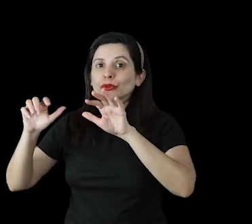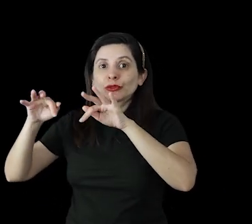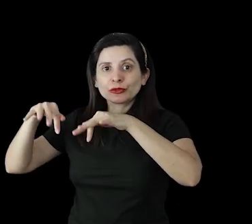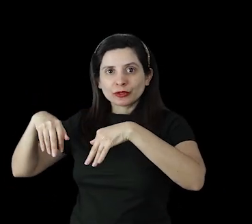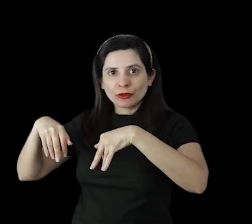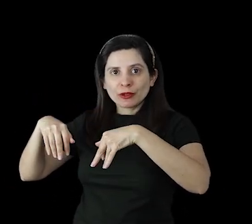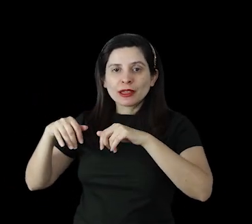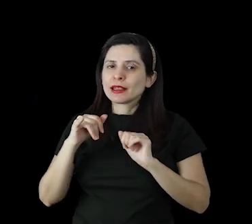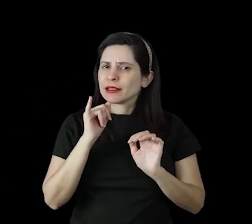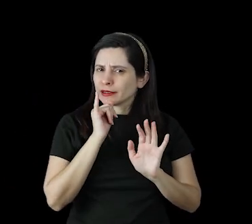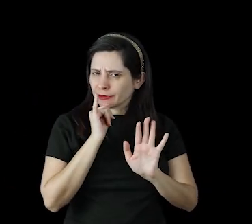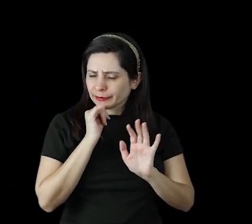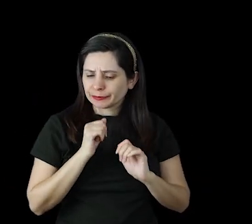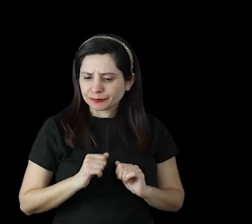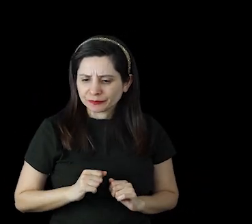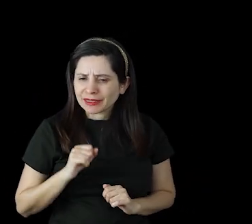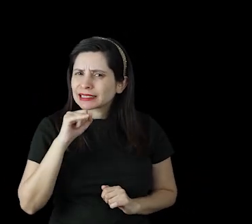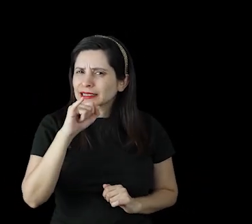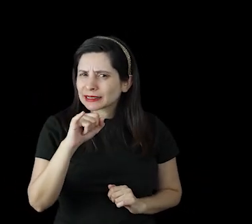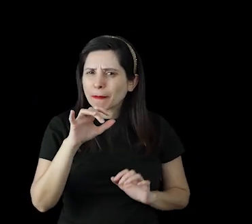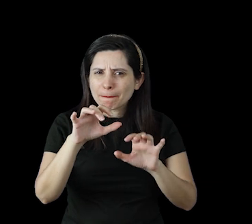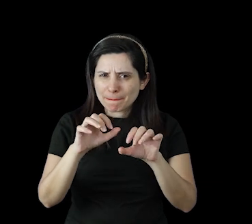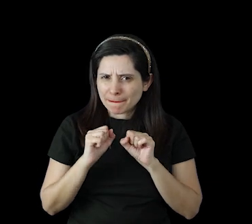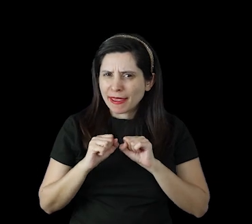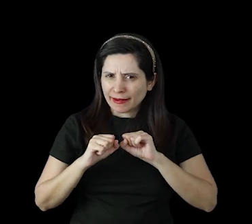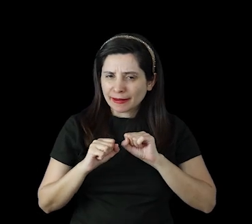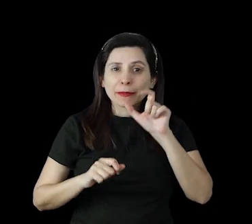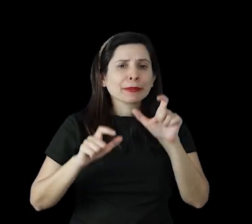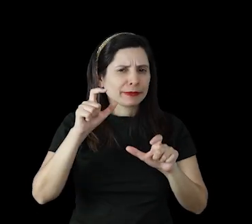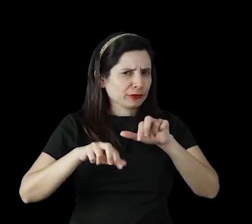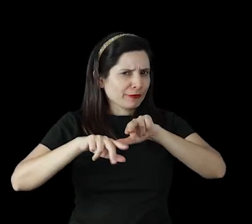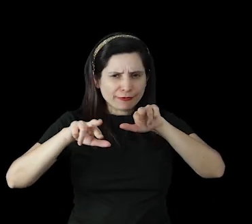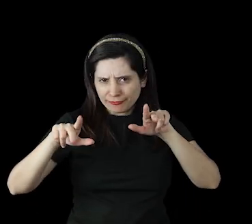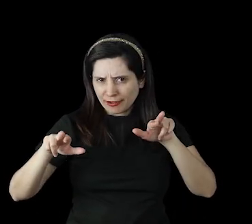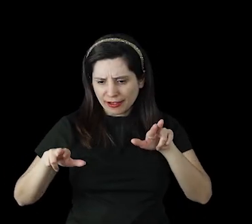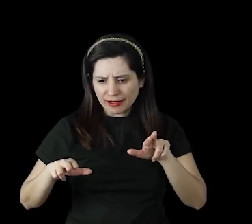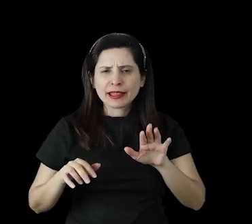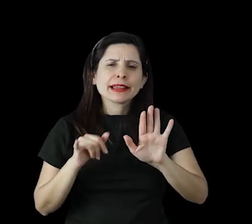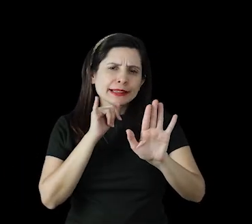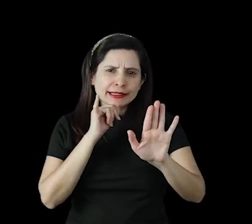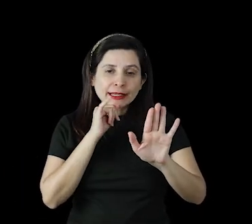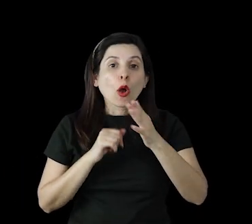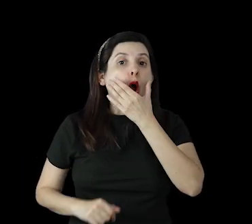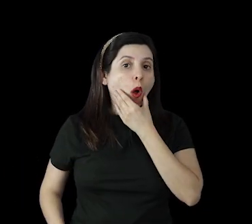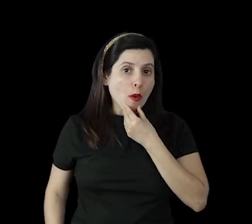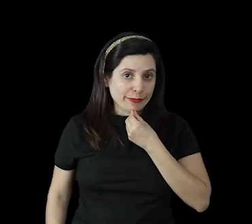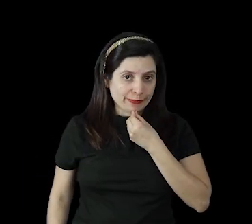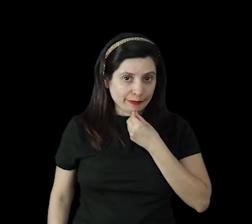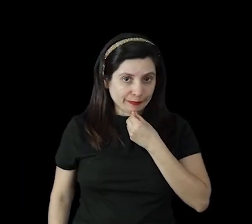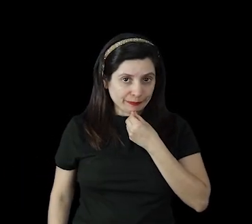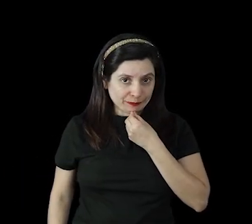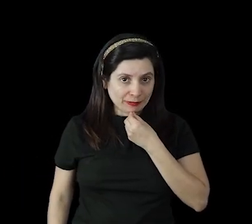por exemplo, se a gente pega, por exemplo, várias pessoas, ou vamos pegar um exemplo, os homens